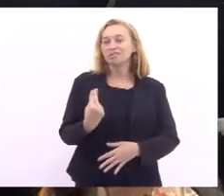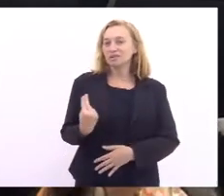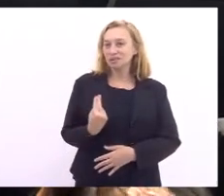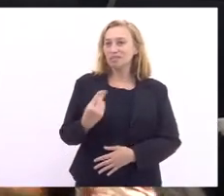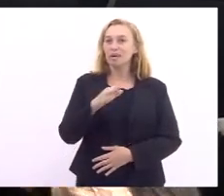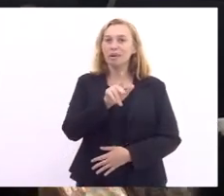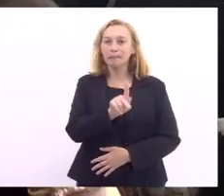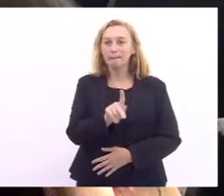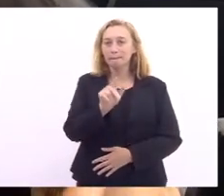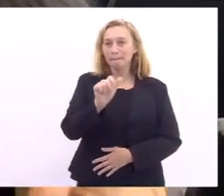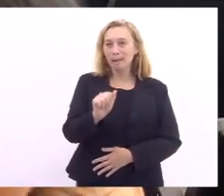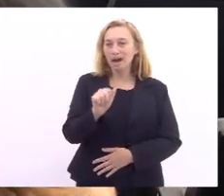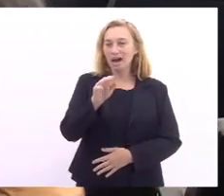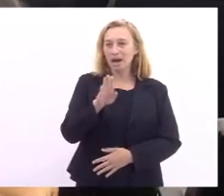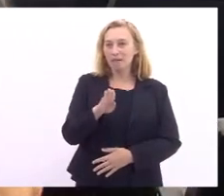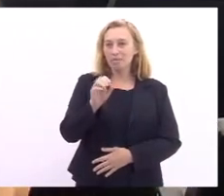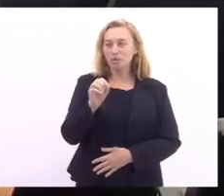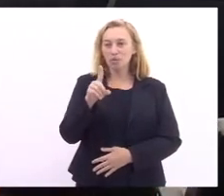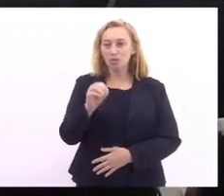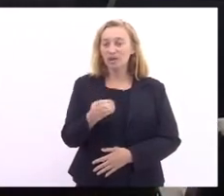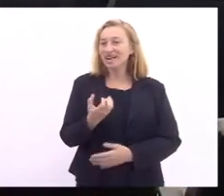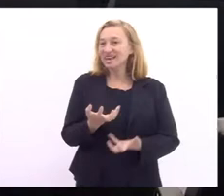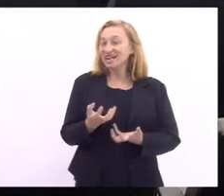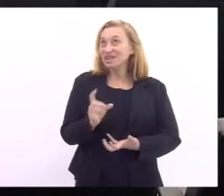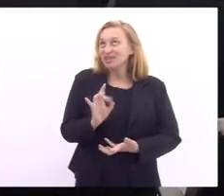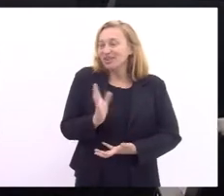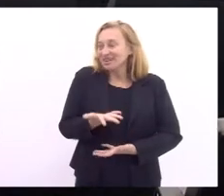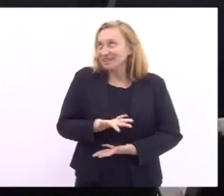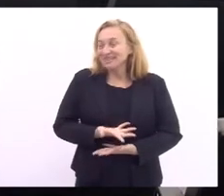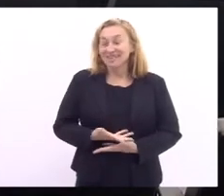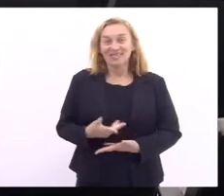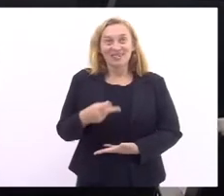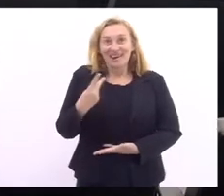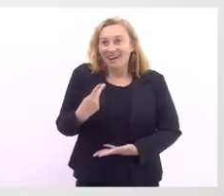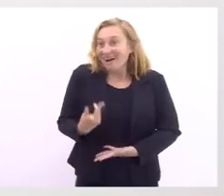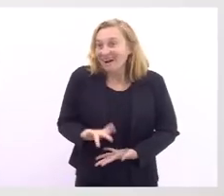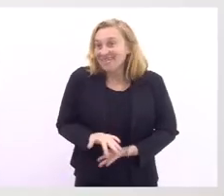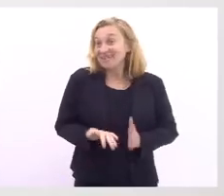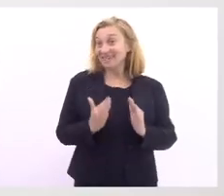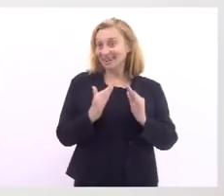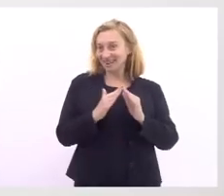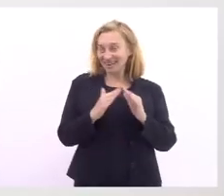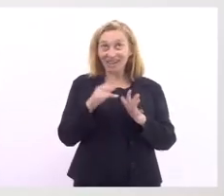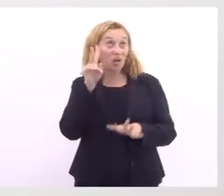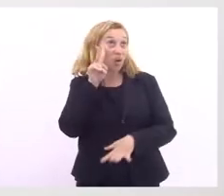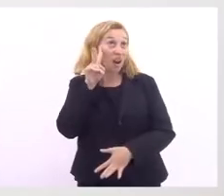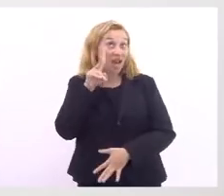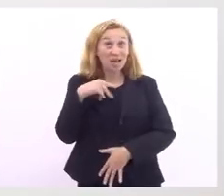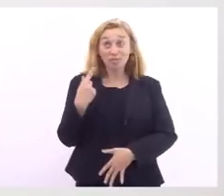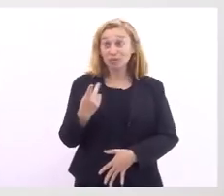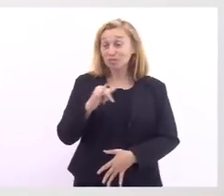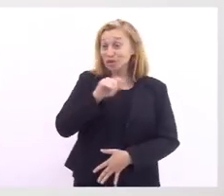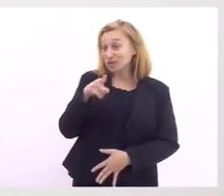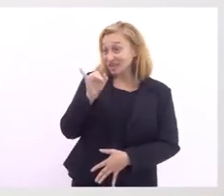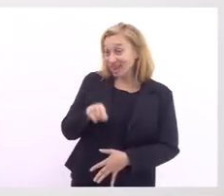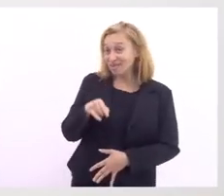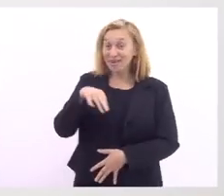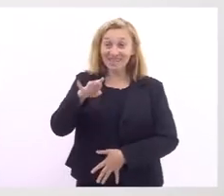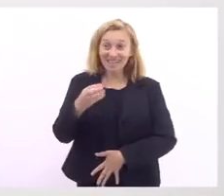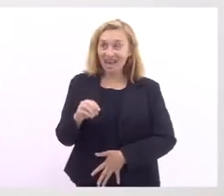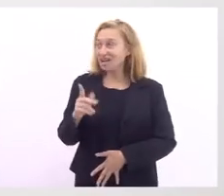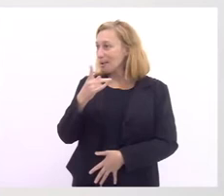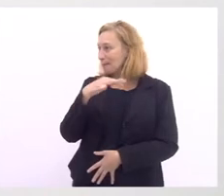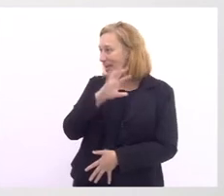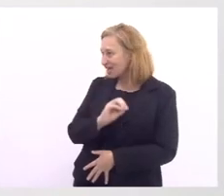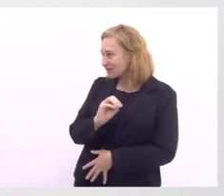Pablo é Queria só dizer que a casa eu lembro quando o Zé Marcelo e o